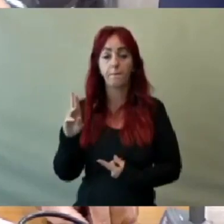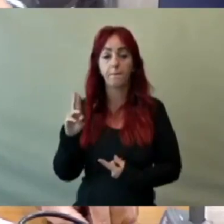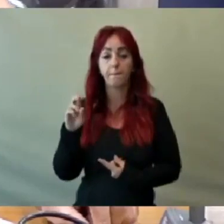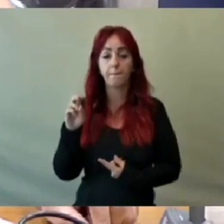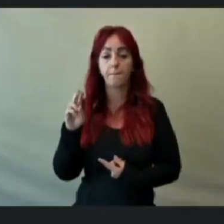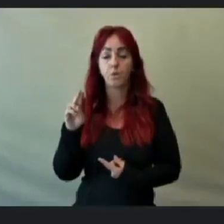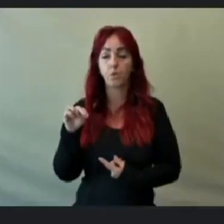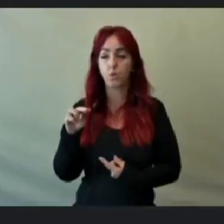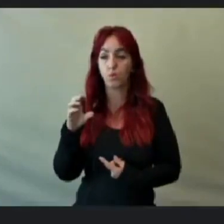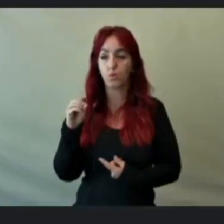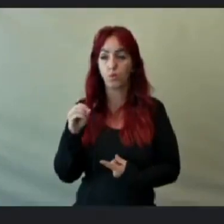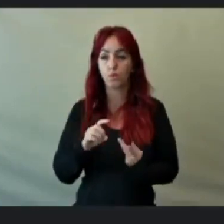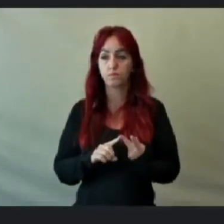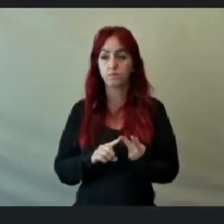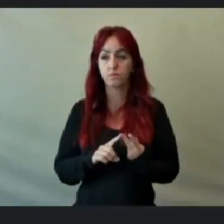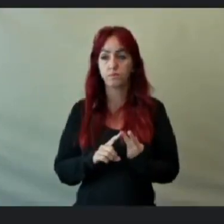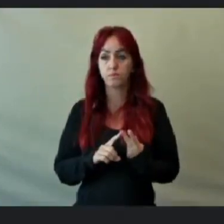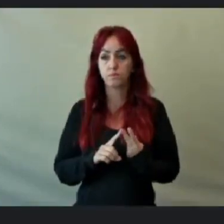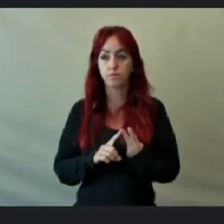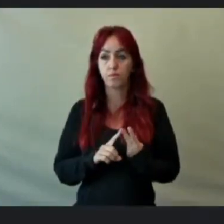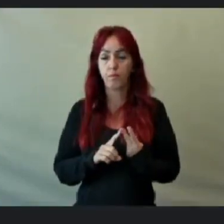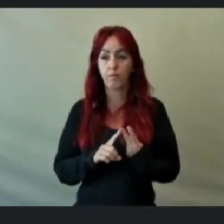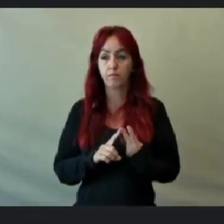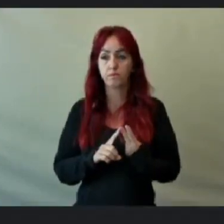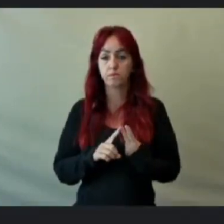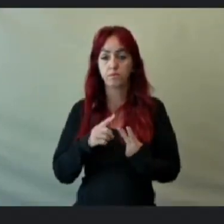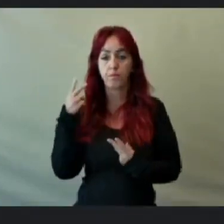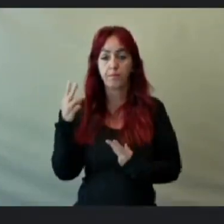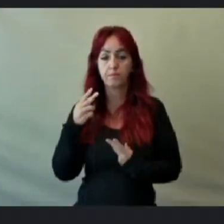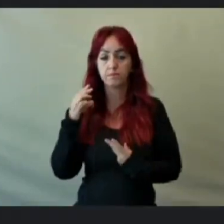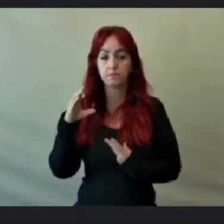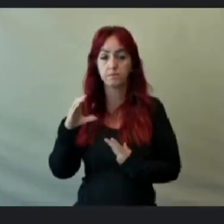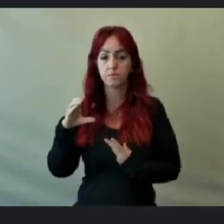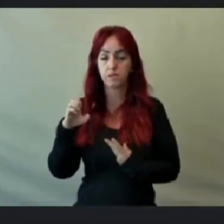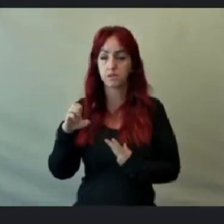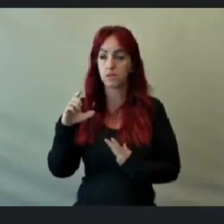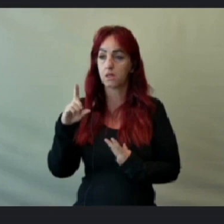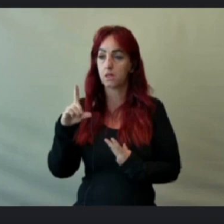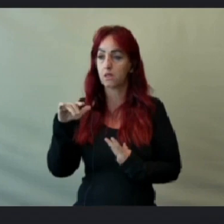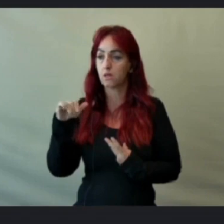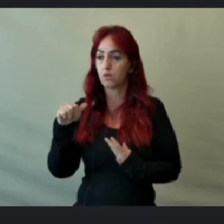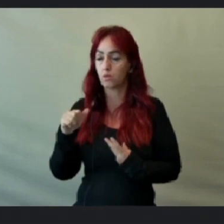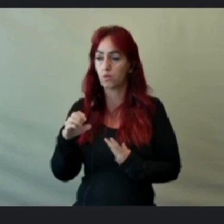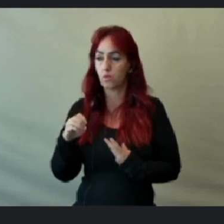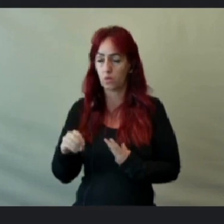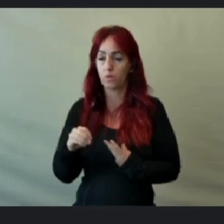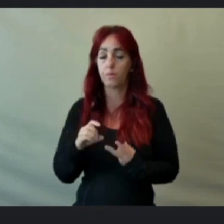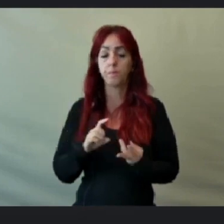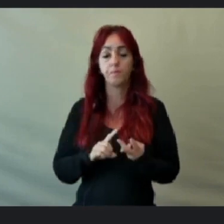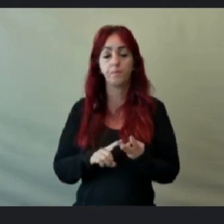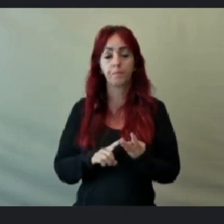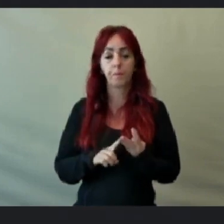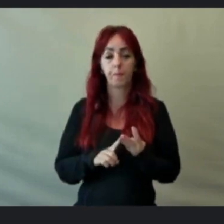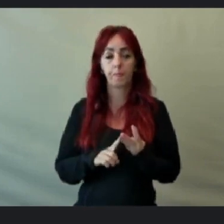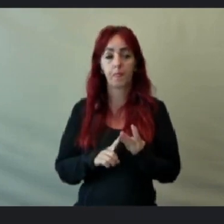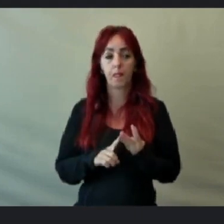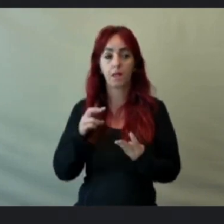Com requerimento. Como vota, vereador doutor Célio Frois? Com requerimento, presidente. Como vota, vereador Reinaldo Gomes?